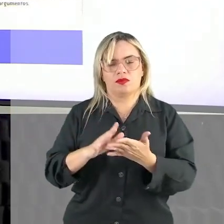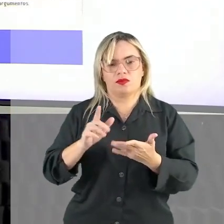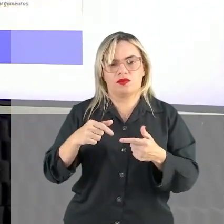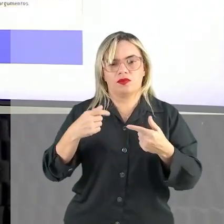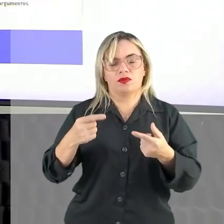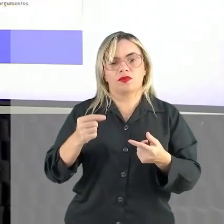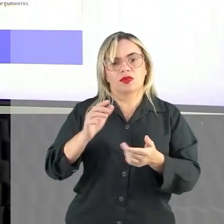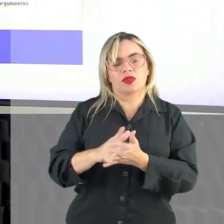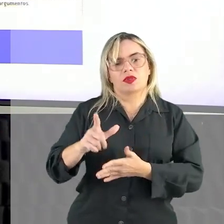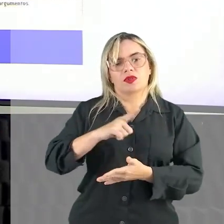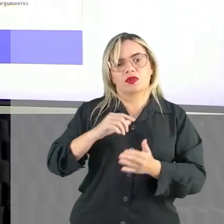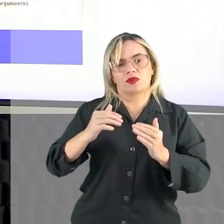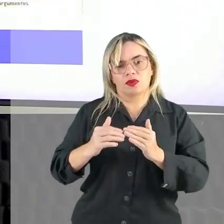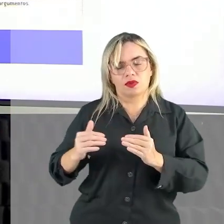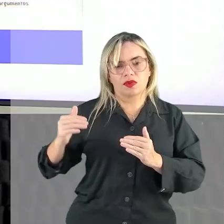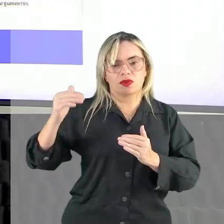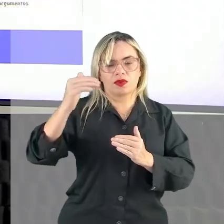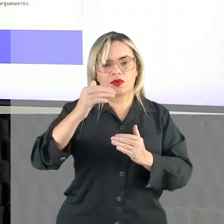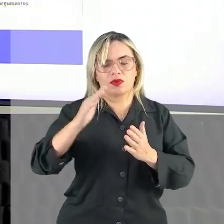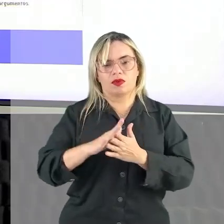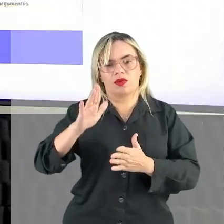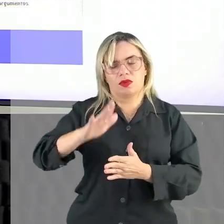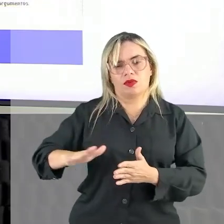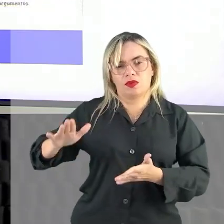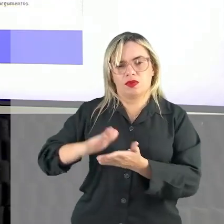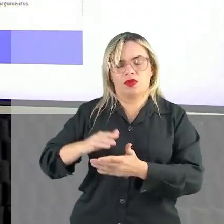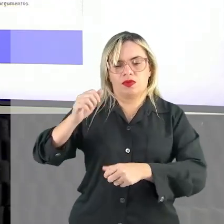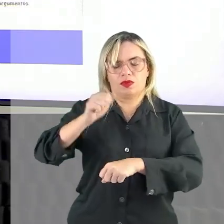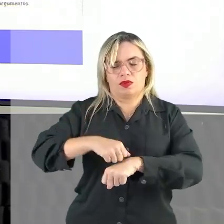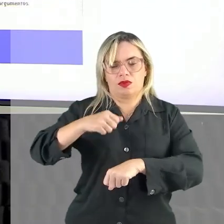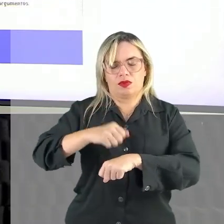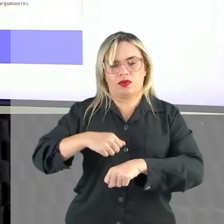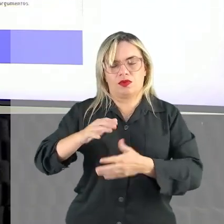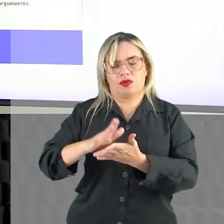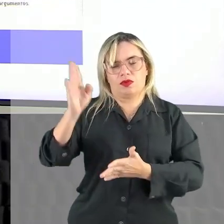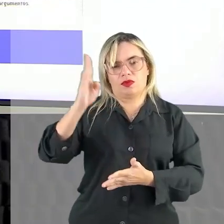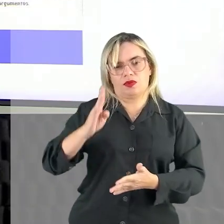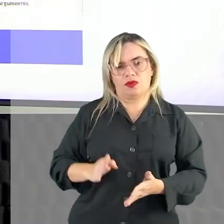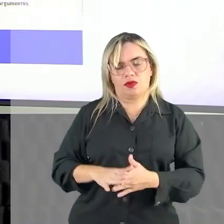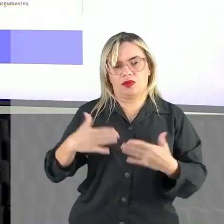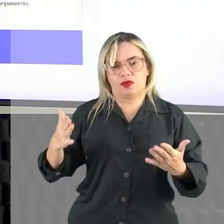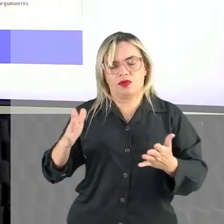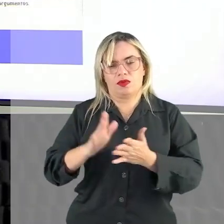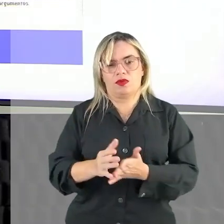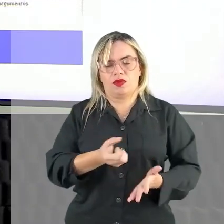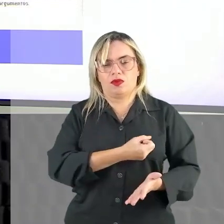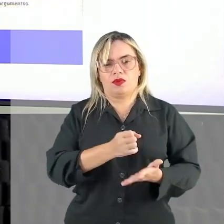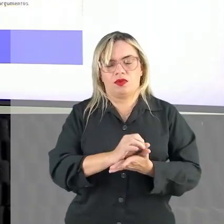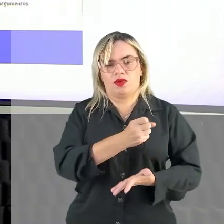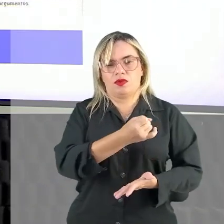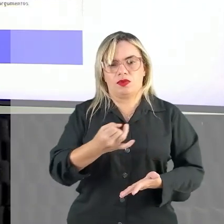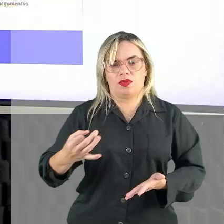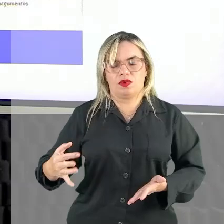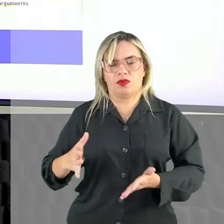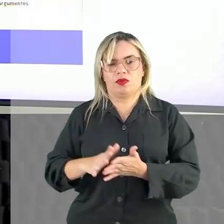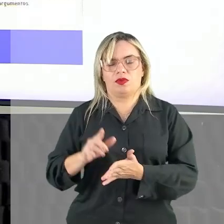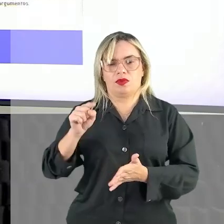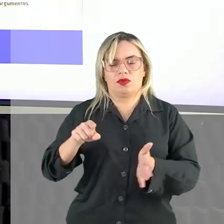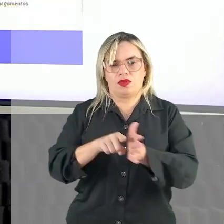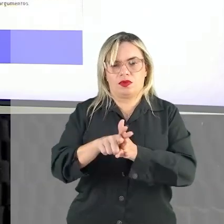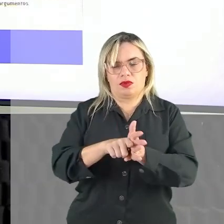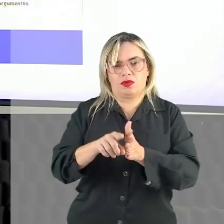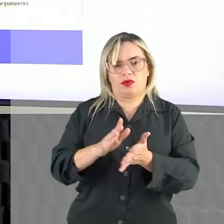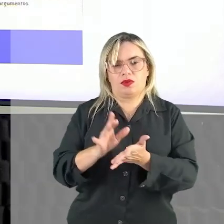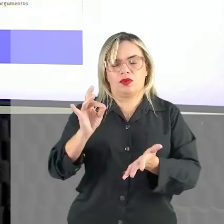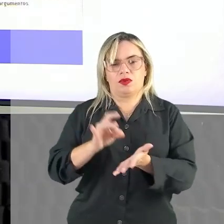que houve um aumento de crianças pobres no Brasil, na hora que você diz o número da pesquisa, isso se torna mais efetivo.